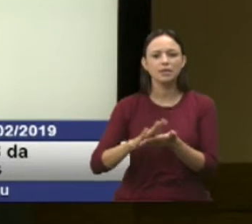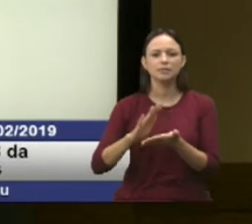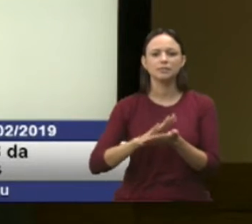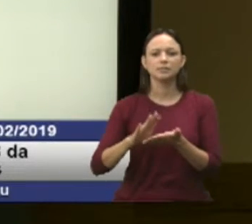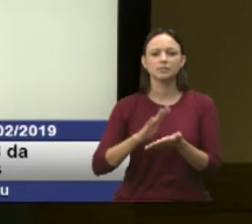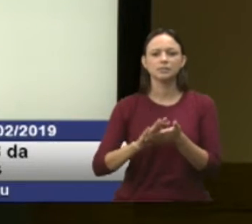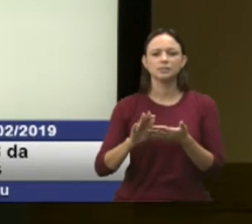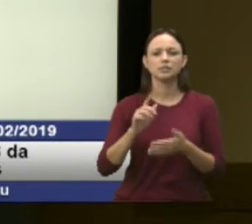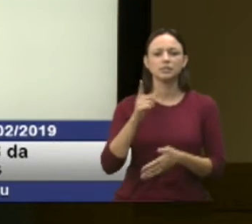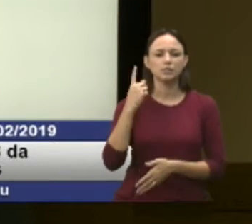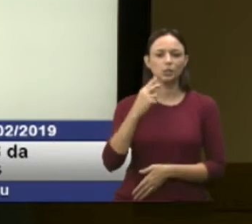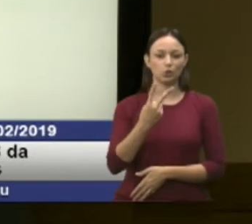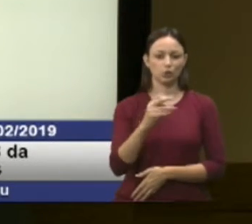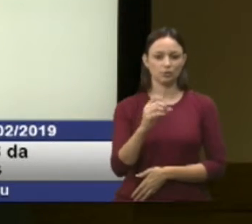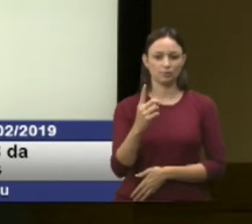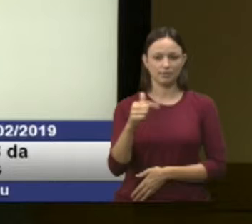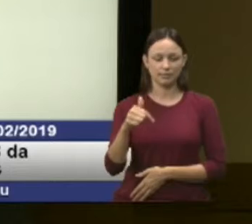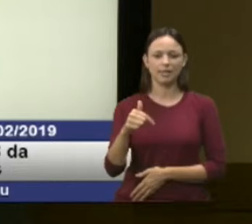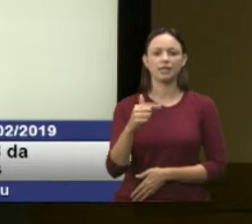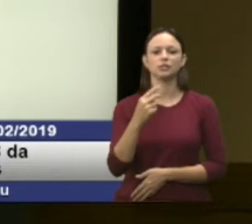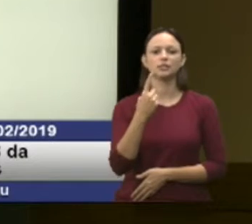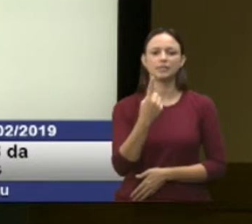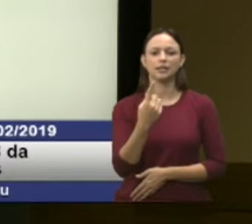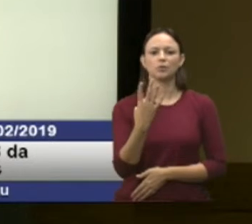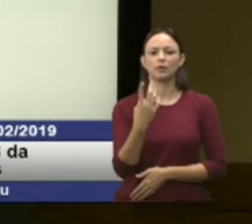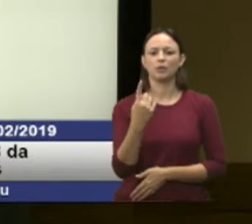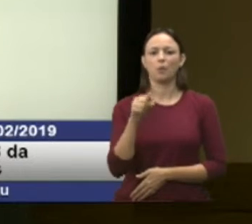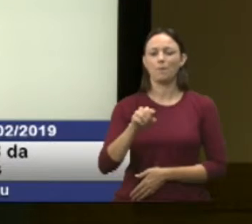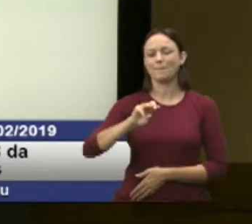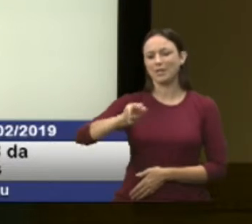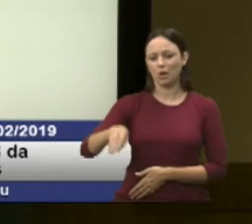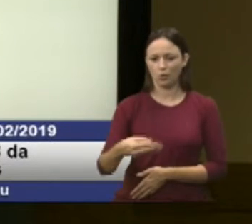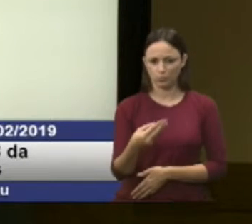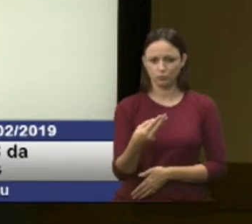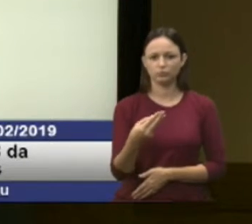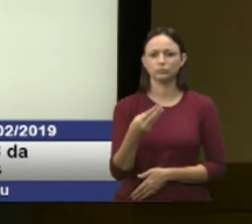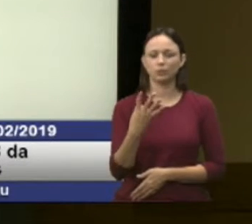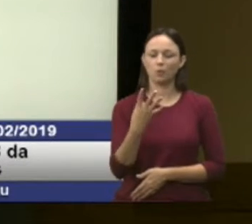em 2017 de 141 milhões, que representa